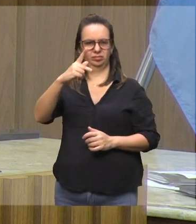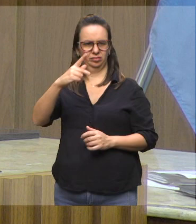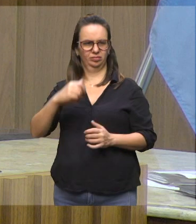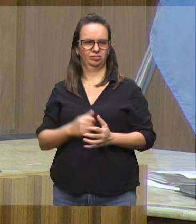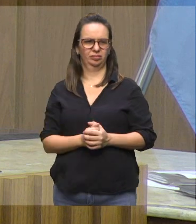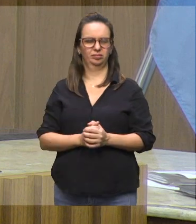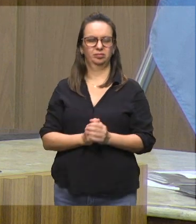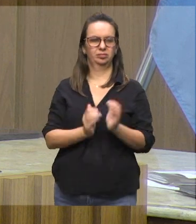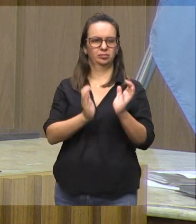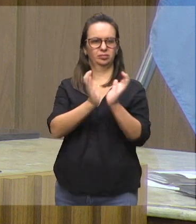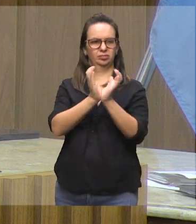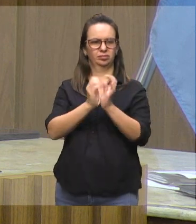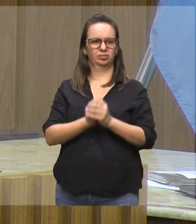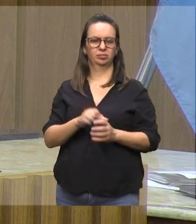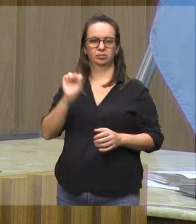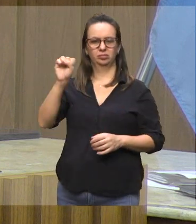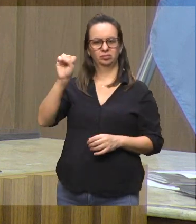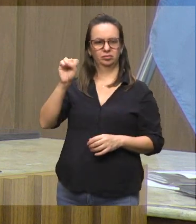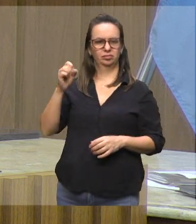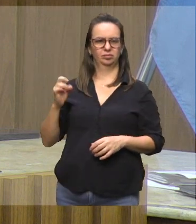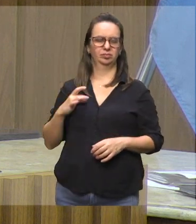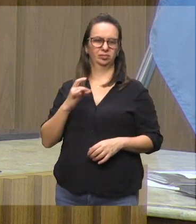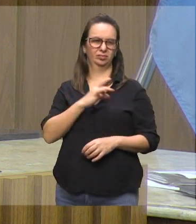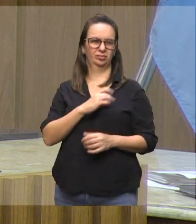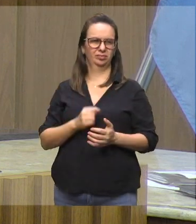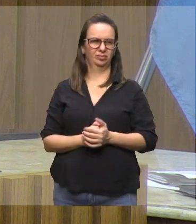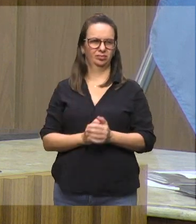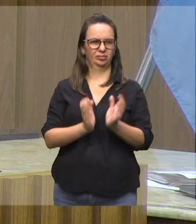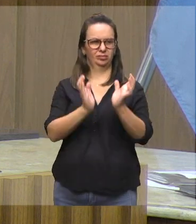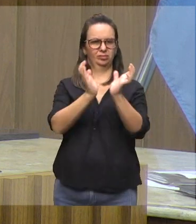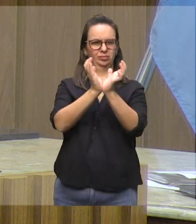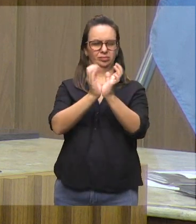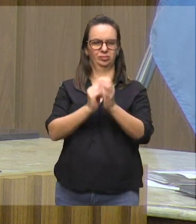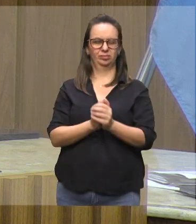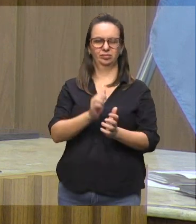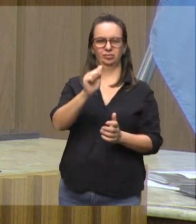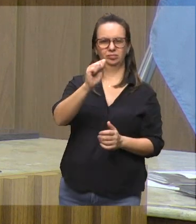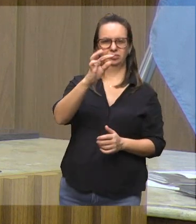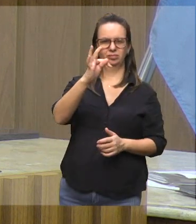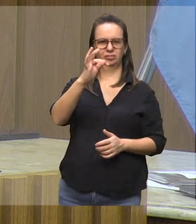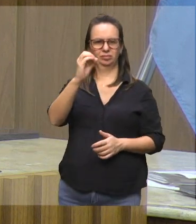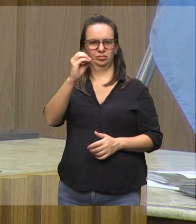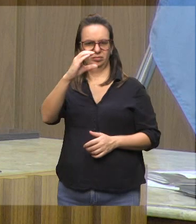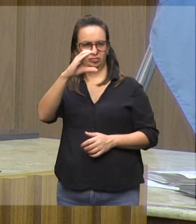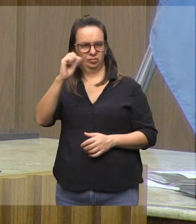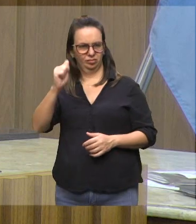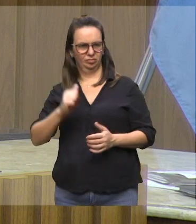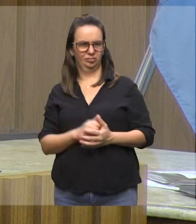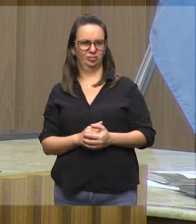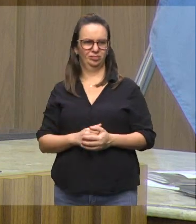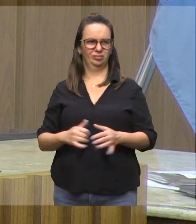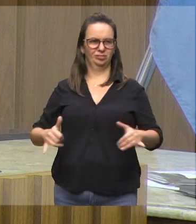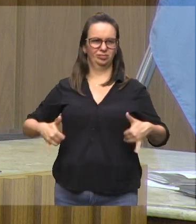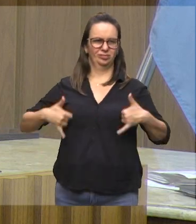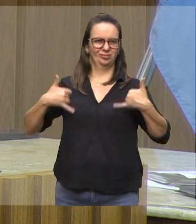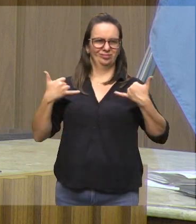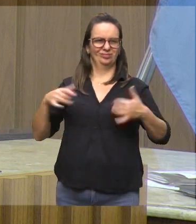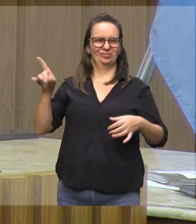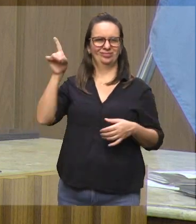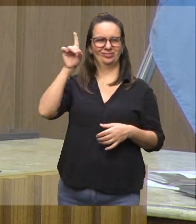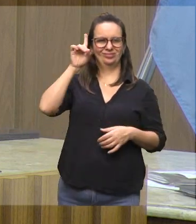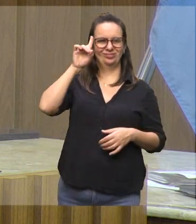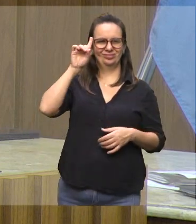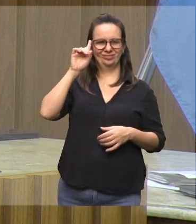FOCA. Todas as entidades sindicais para celebrar e comemorar o Dia do Trabalho, o Dia do Trabalhador, na verdade. O Dia do Trabalho são 364 dias no